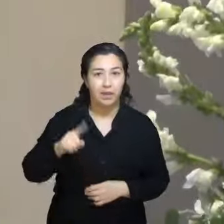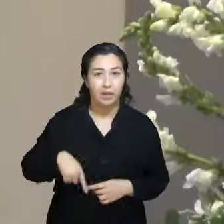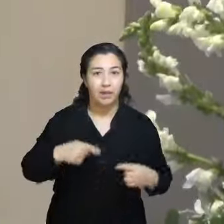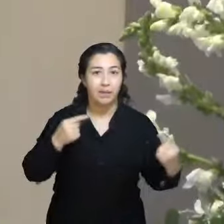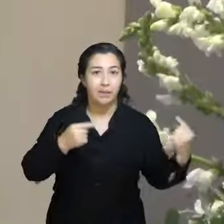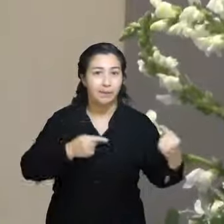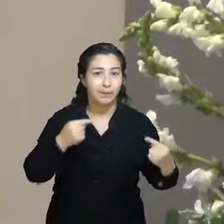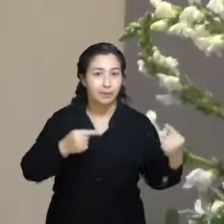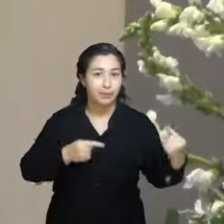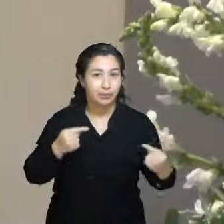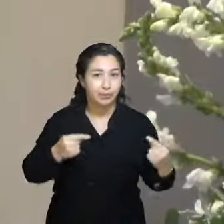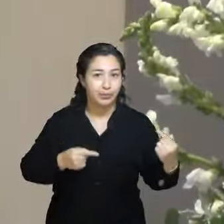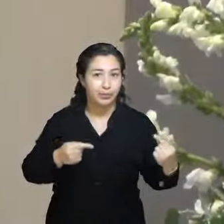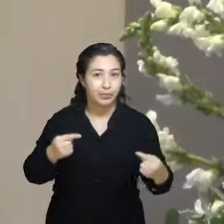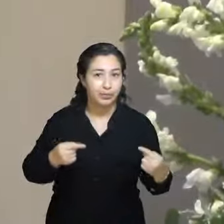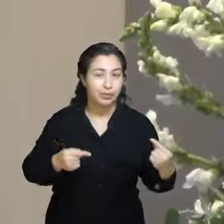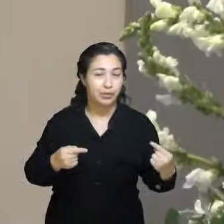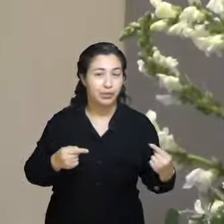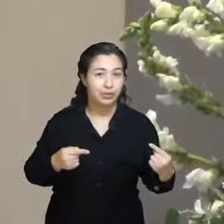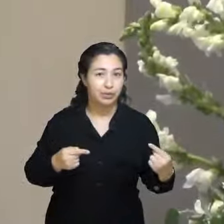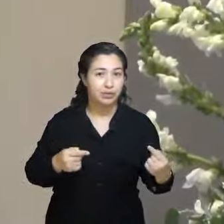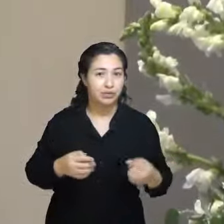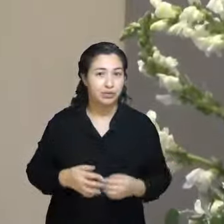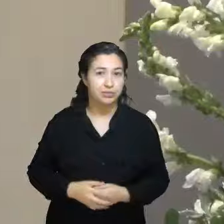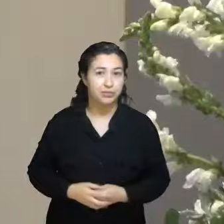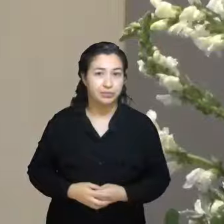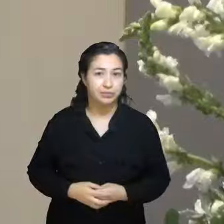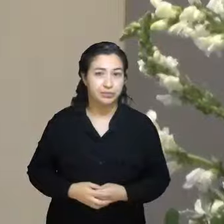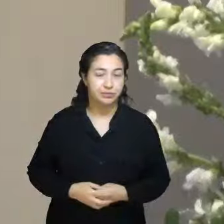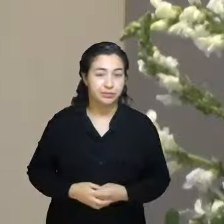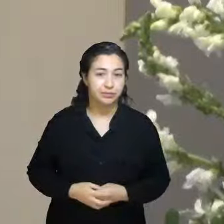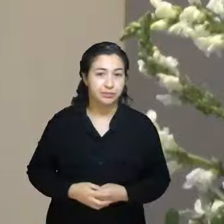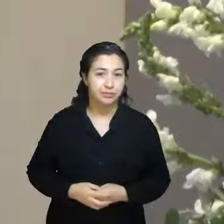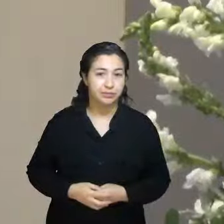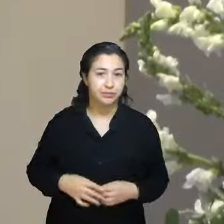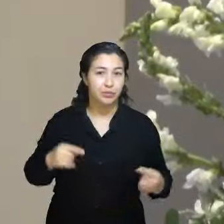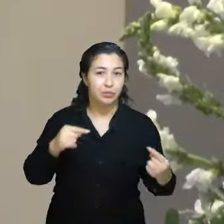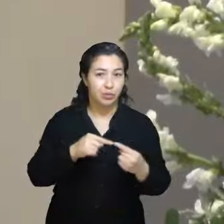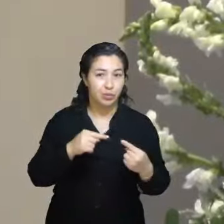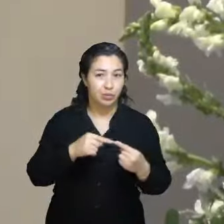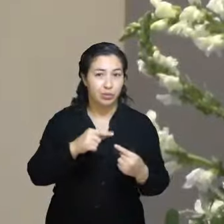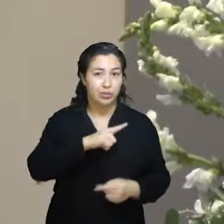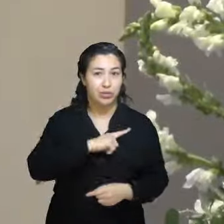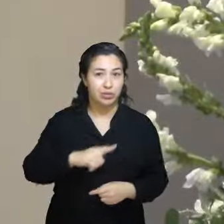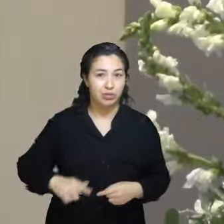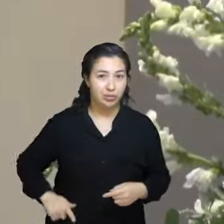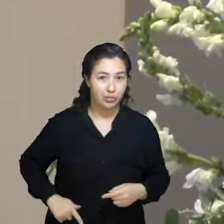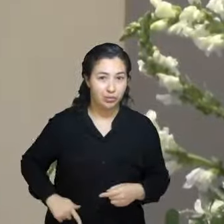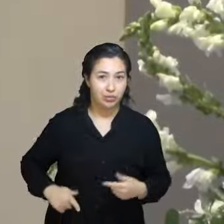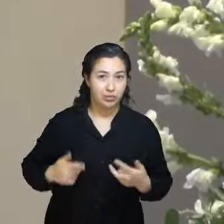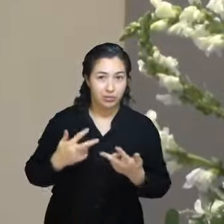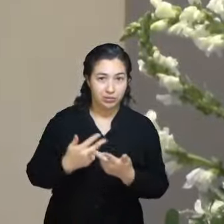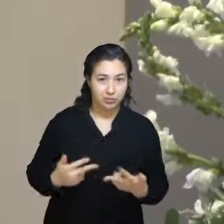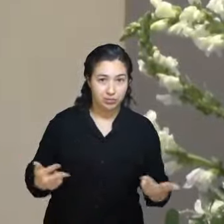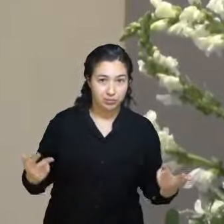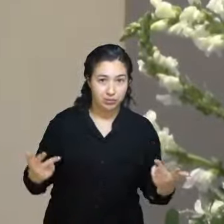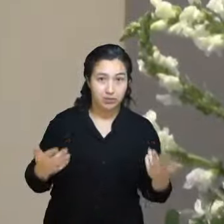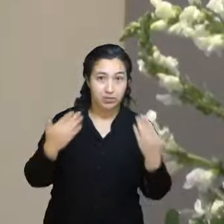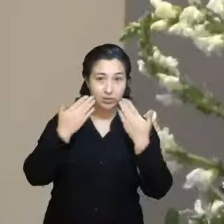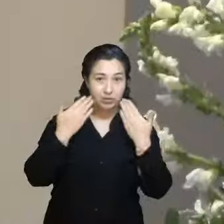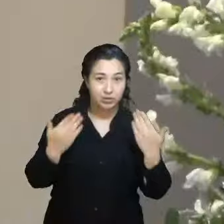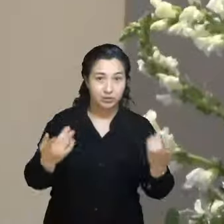dos do Pires nas mãos muito apropriada a governos de modelo autocrático se mostra